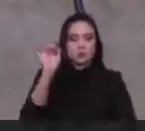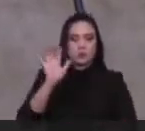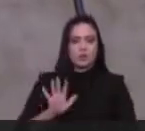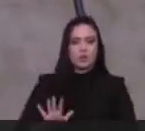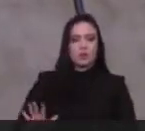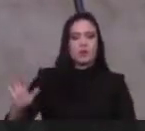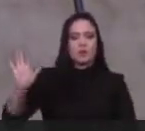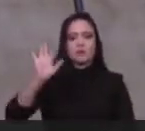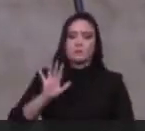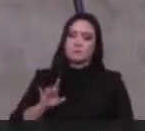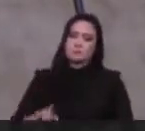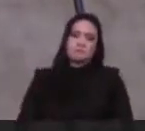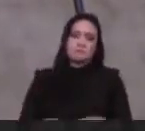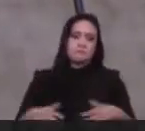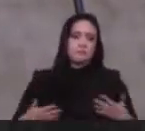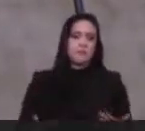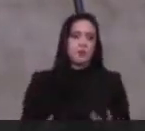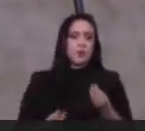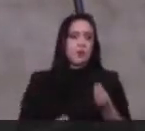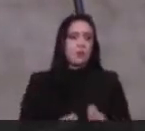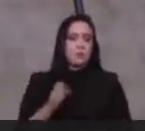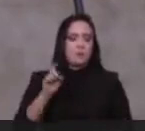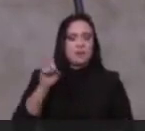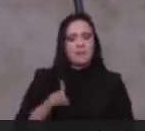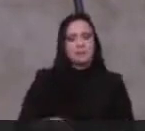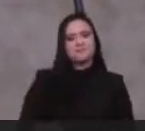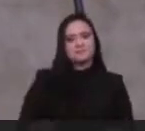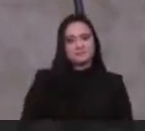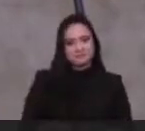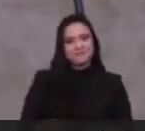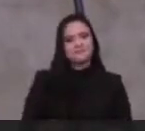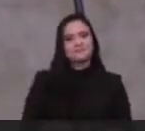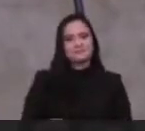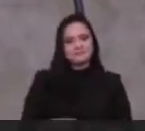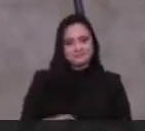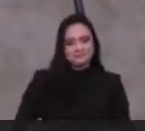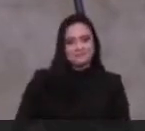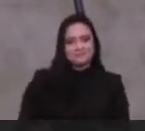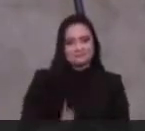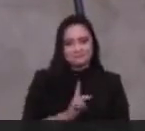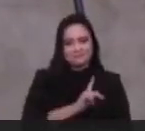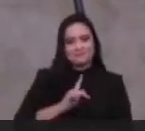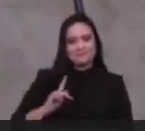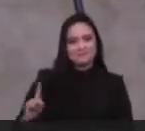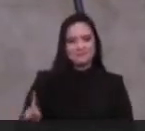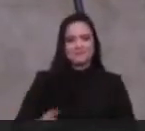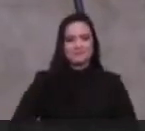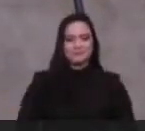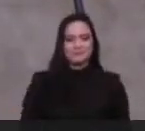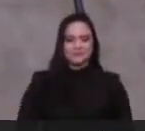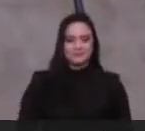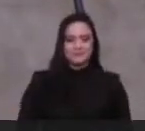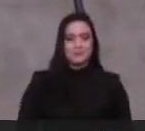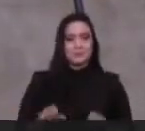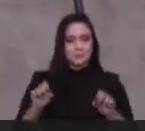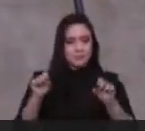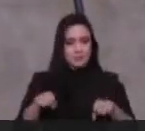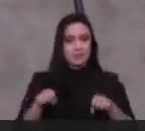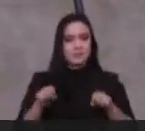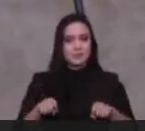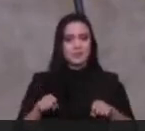Suprema Corte, assim como é uma honra inexcedível presidi-la.